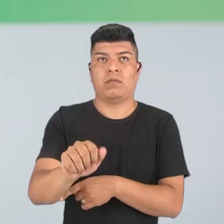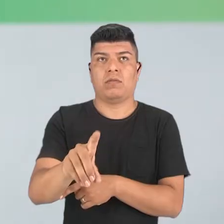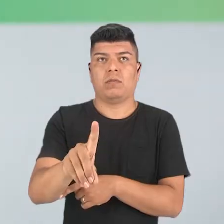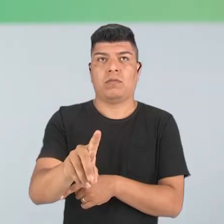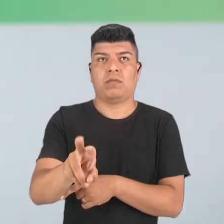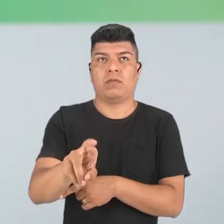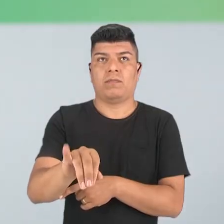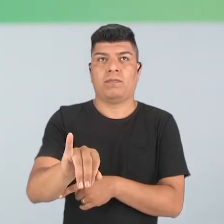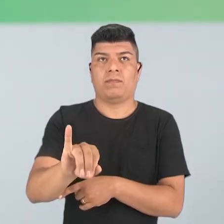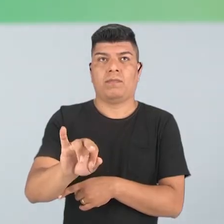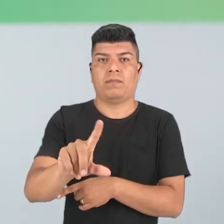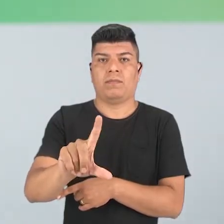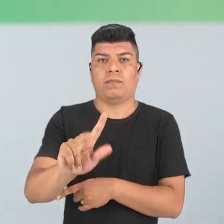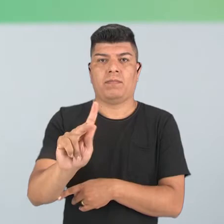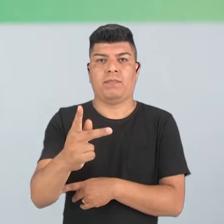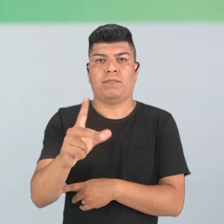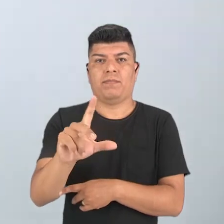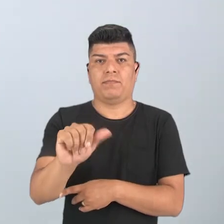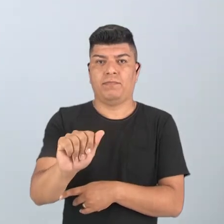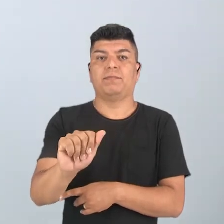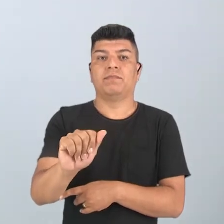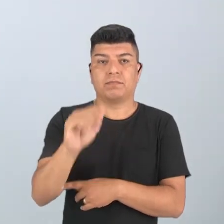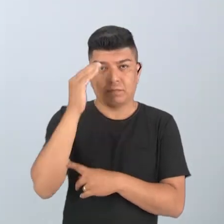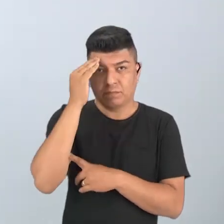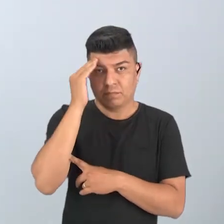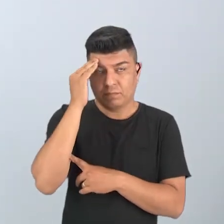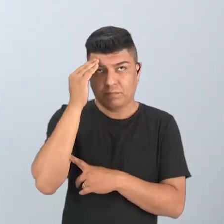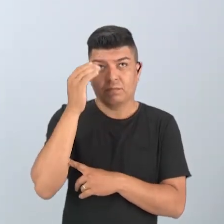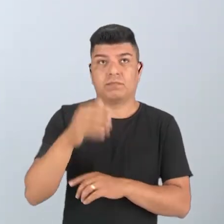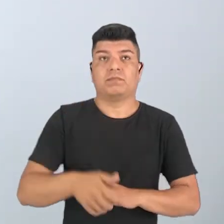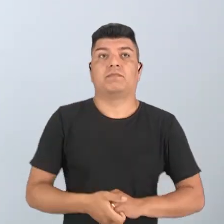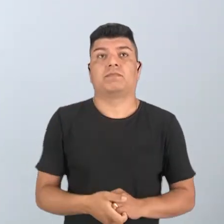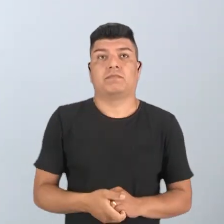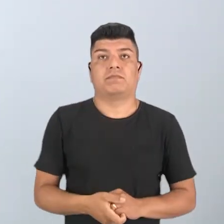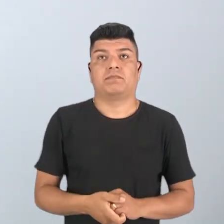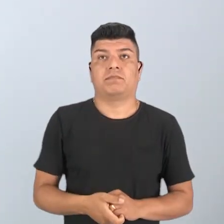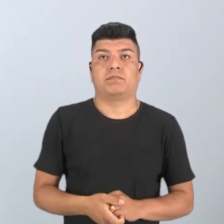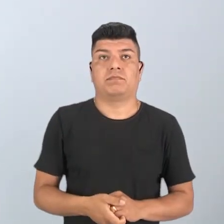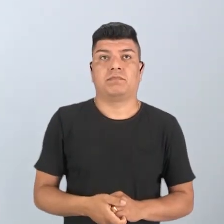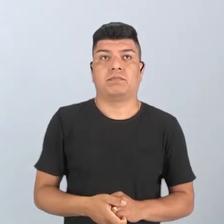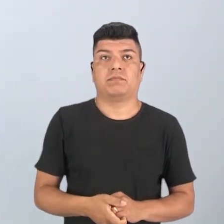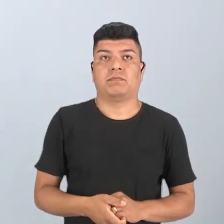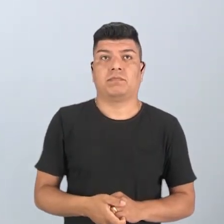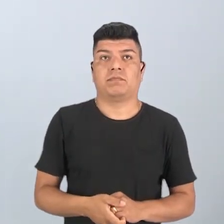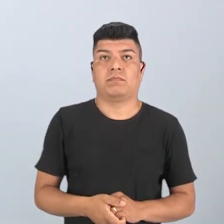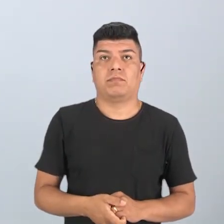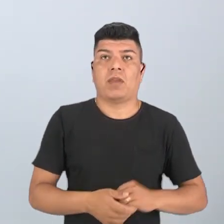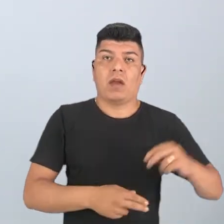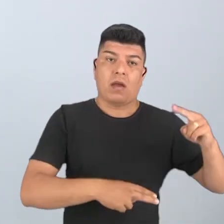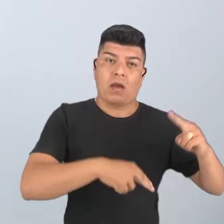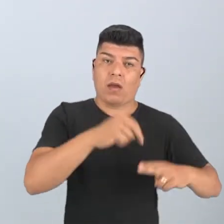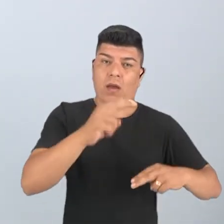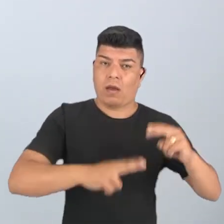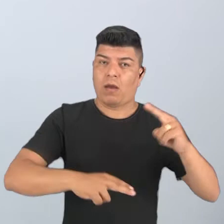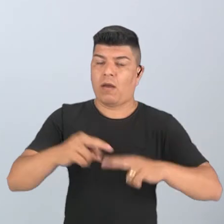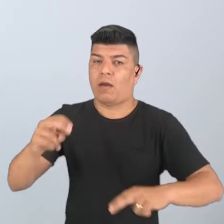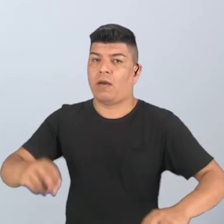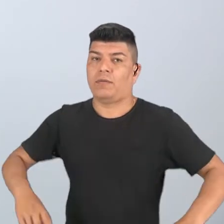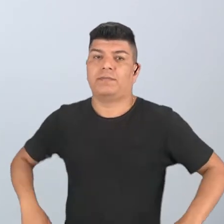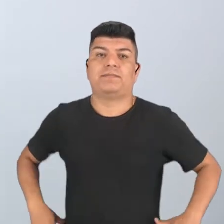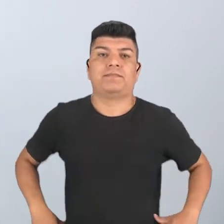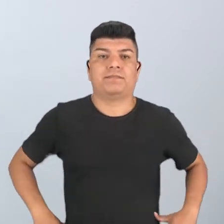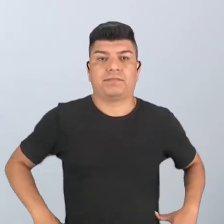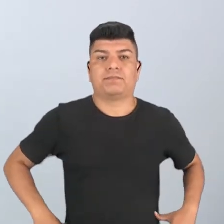Acompanha comigo também para a gente entender. Eu sei que é típico também na nossa região, é muito praticado aqui